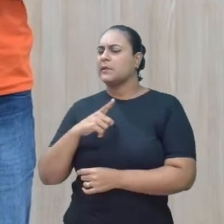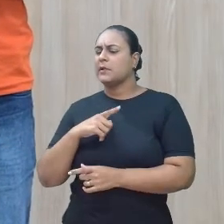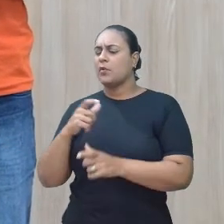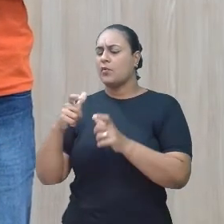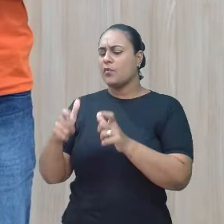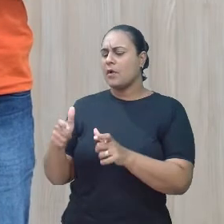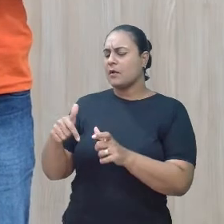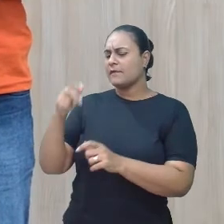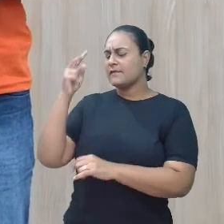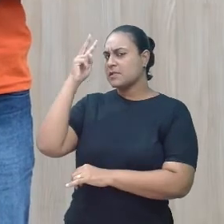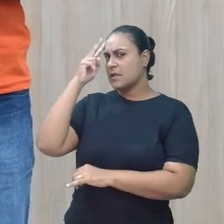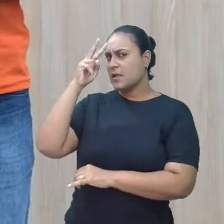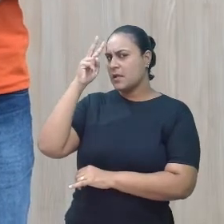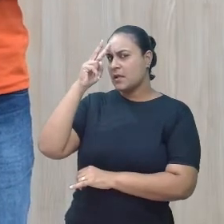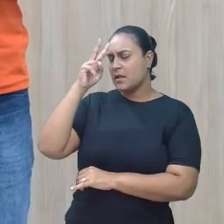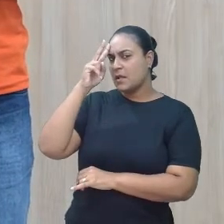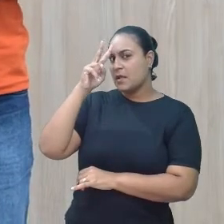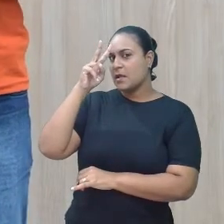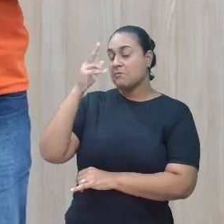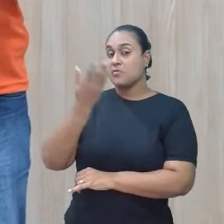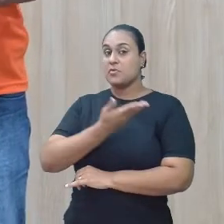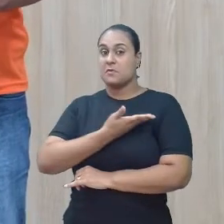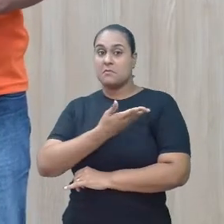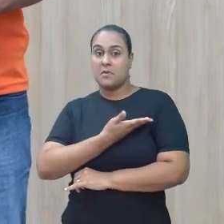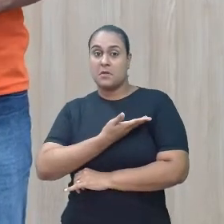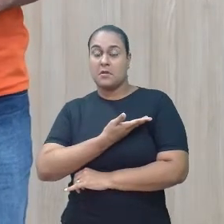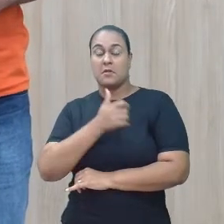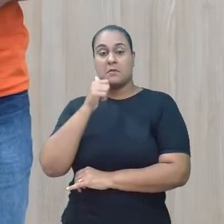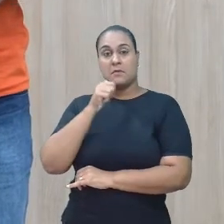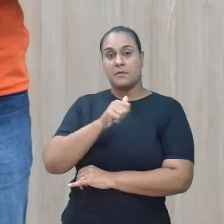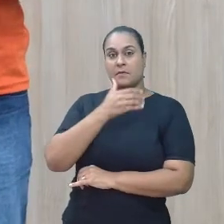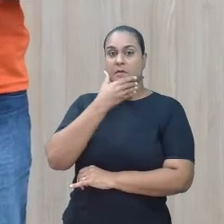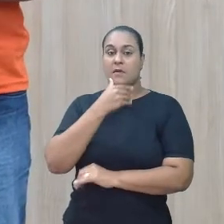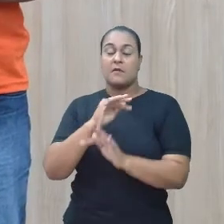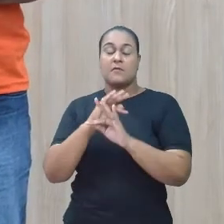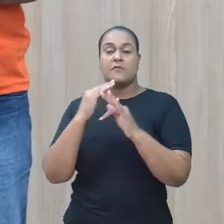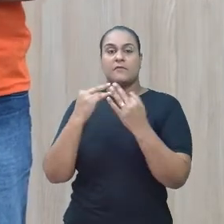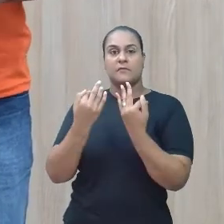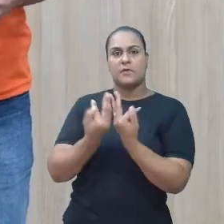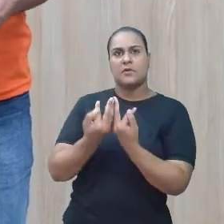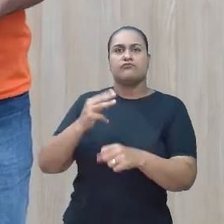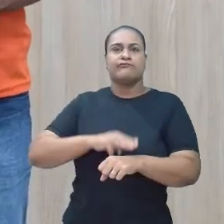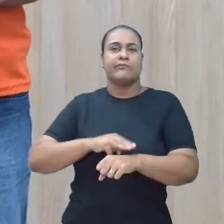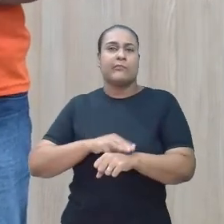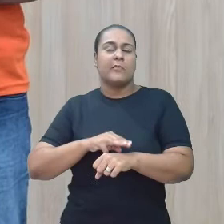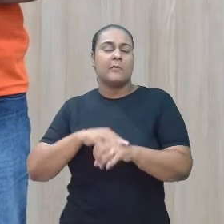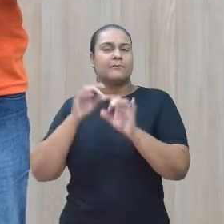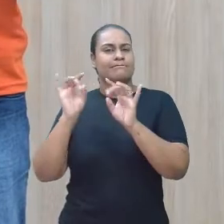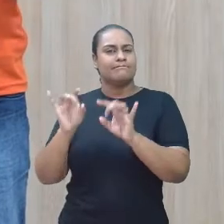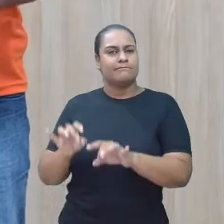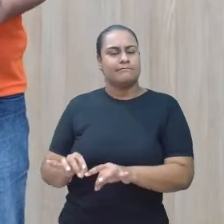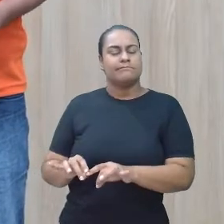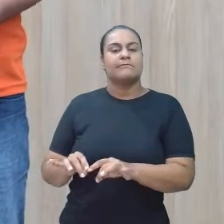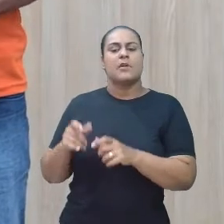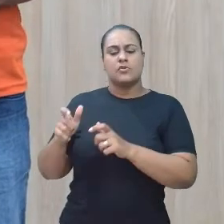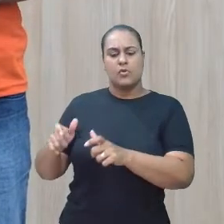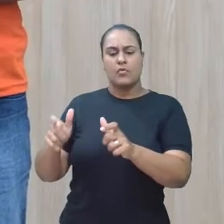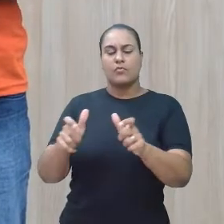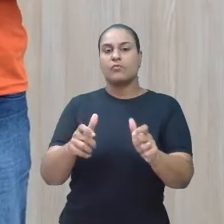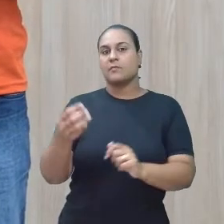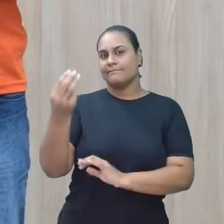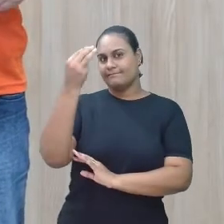que você lembra, dos seus amigos, de suas amigas, da sua família, de um momento especial, Então esses são os lugares de